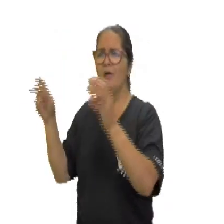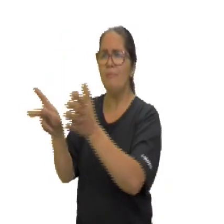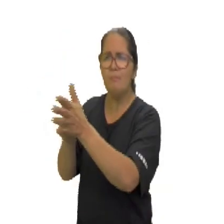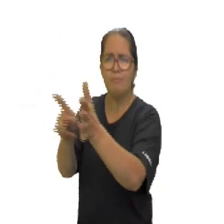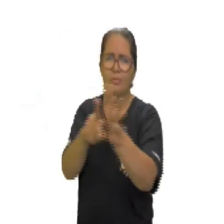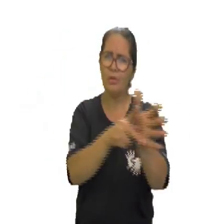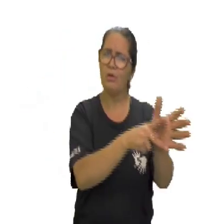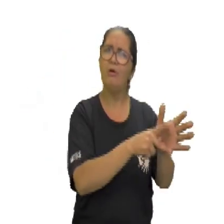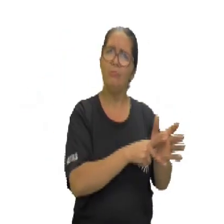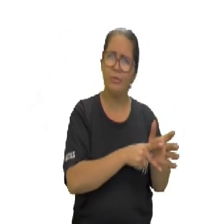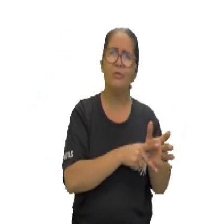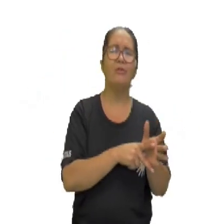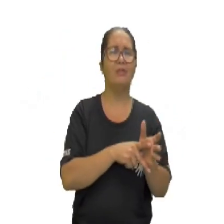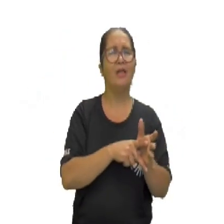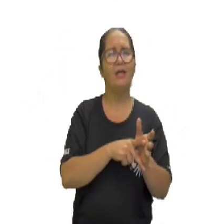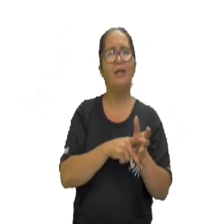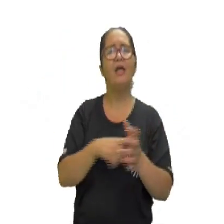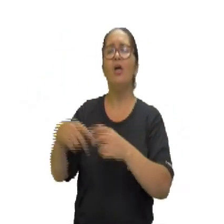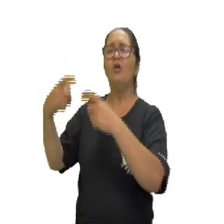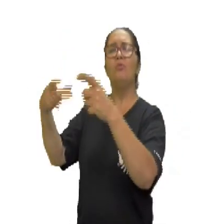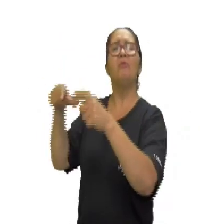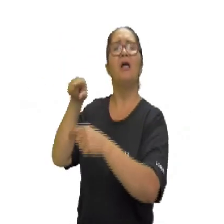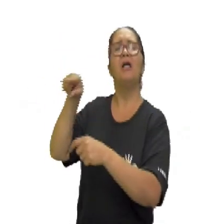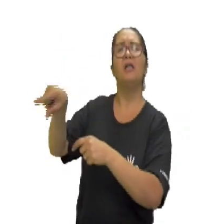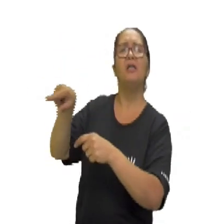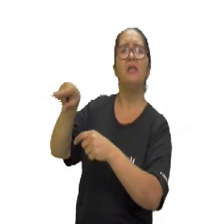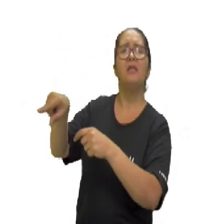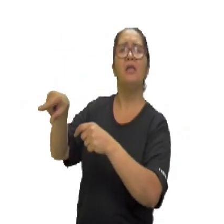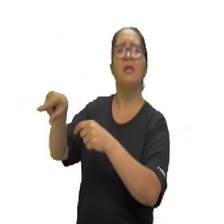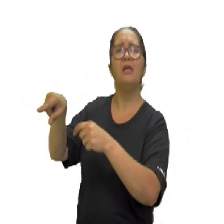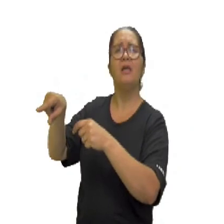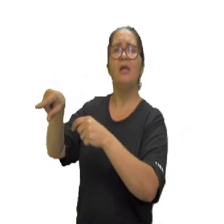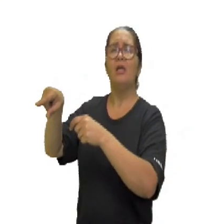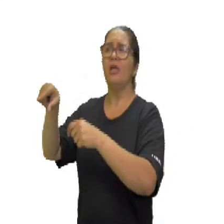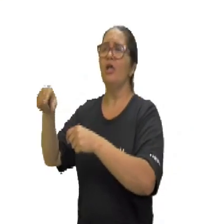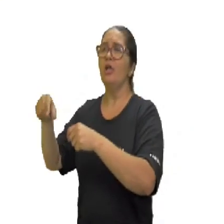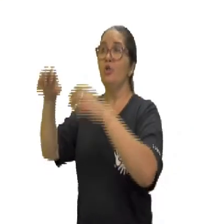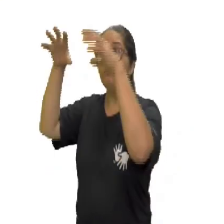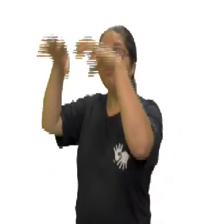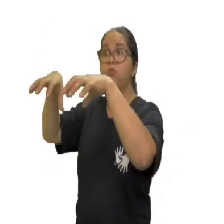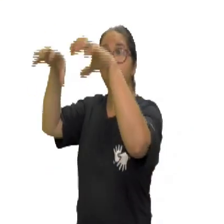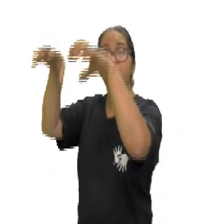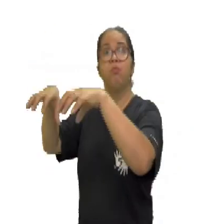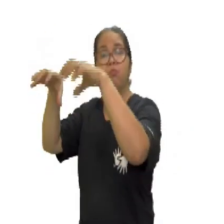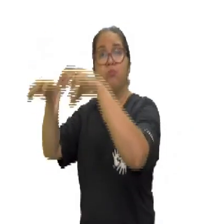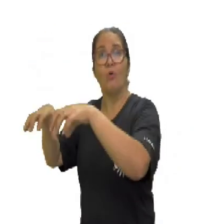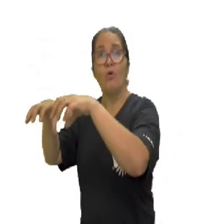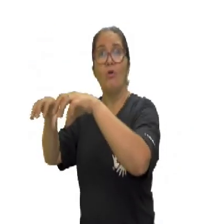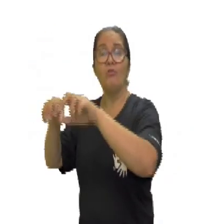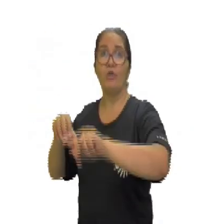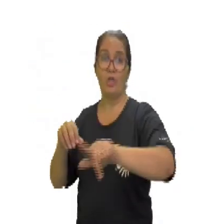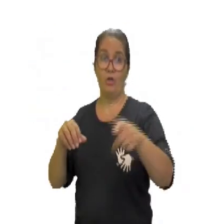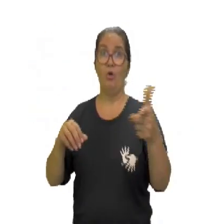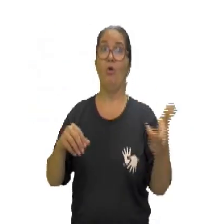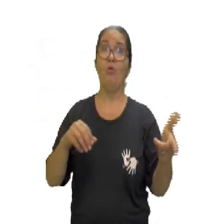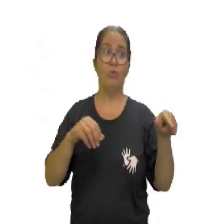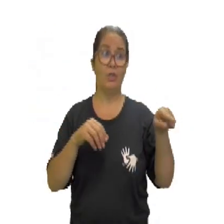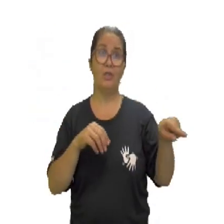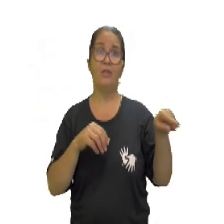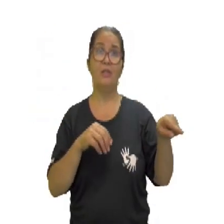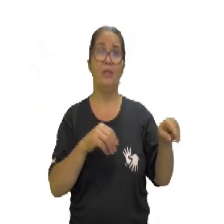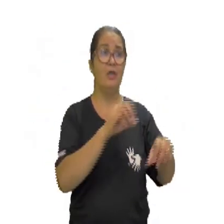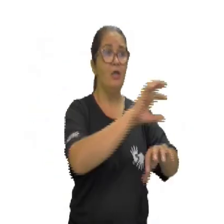o Pantanal chove muito, chove pouco, por que aquela vegetação é diferente de outras vegetações, qual